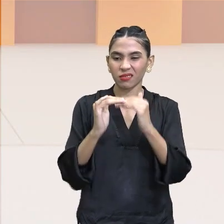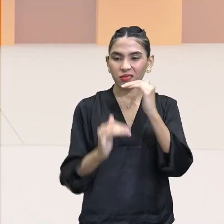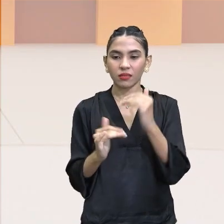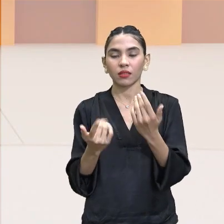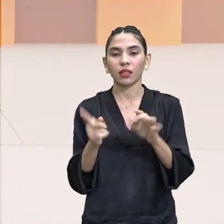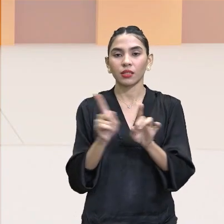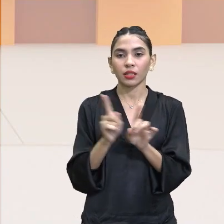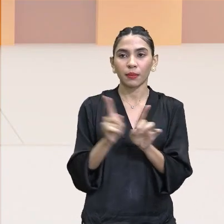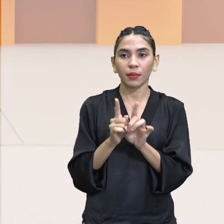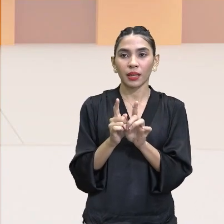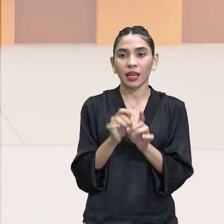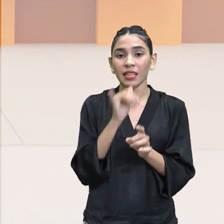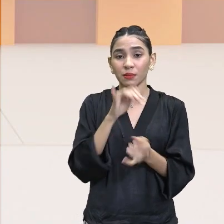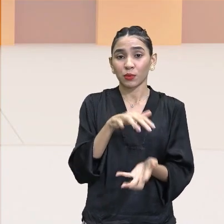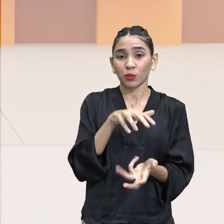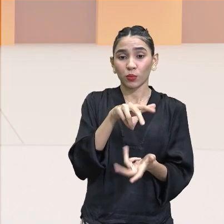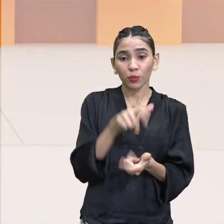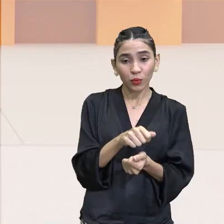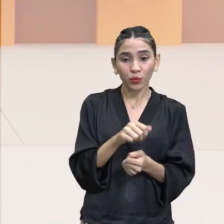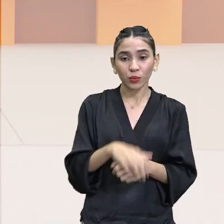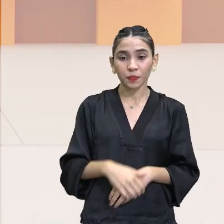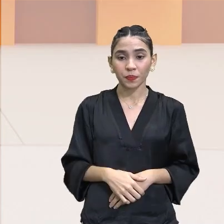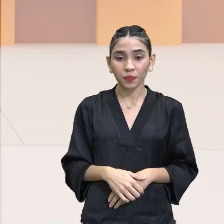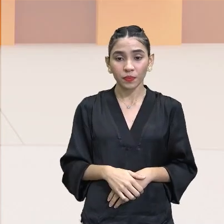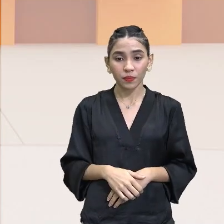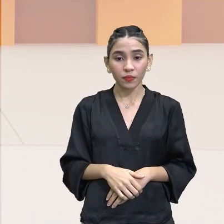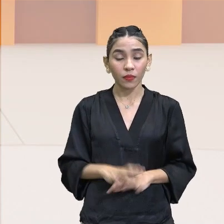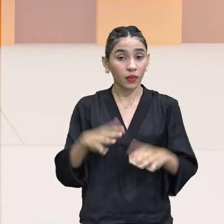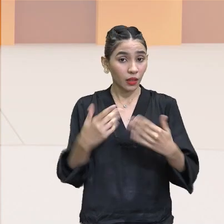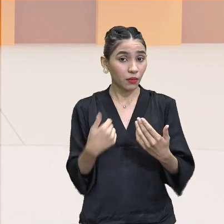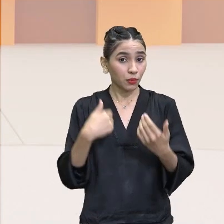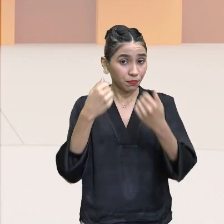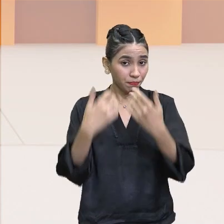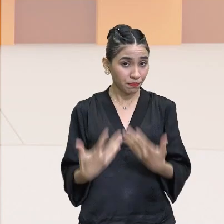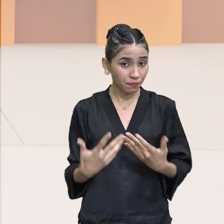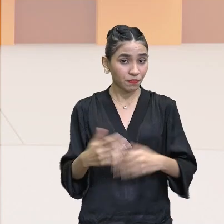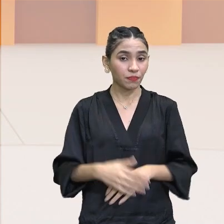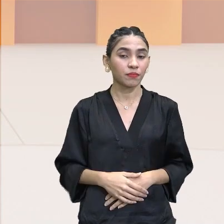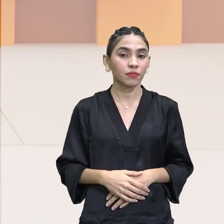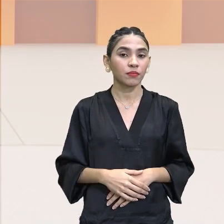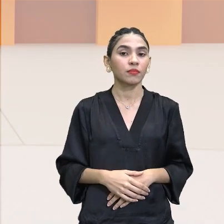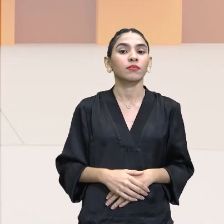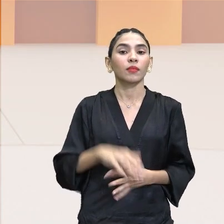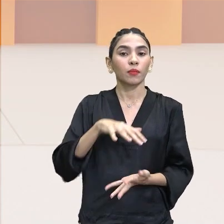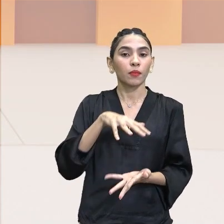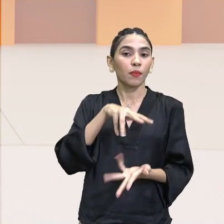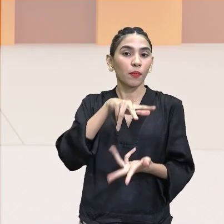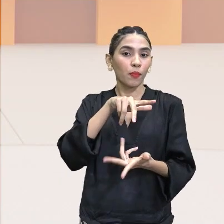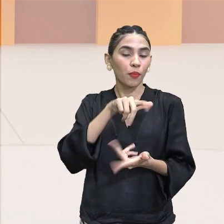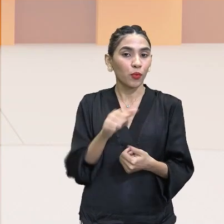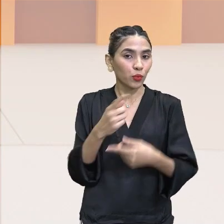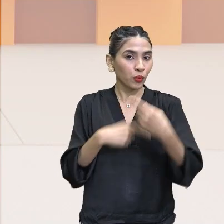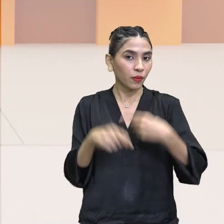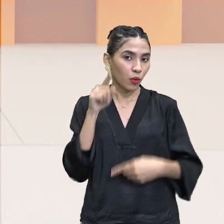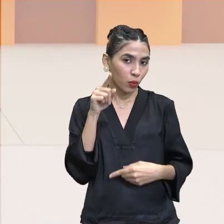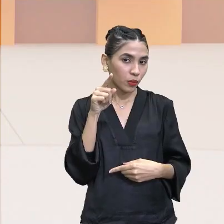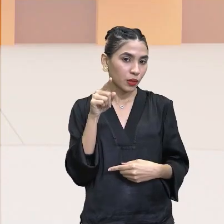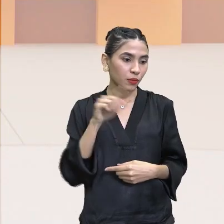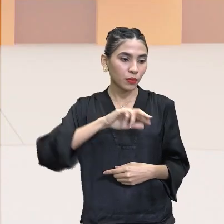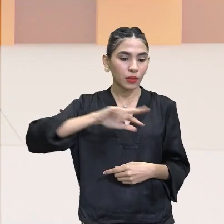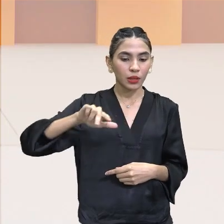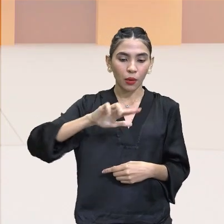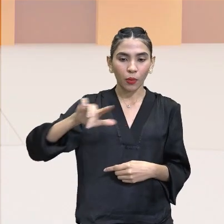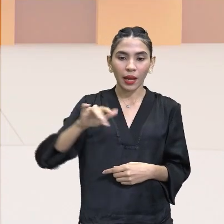assim no mundo todo, né? Então, como a gente falou, o chamado mundo globalizado, ele não